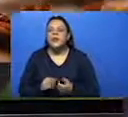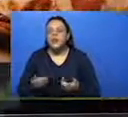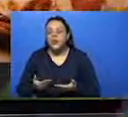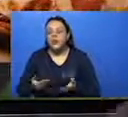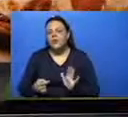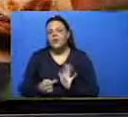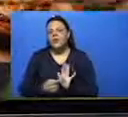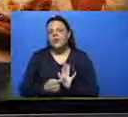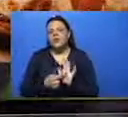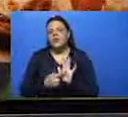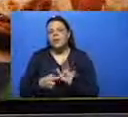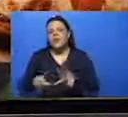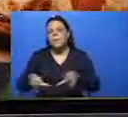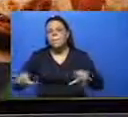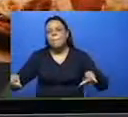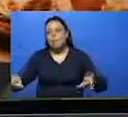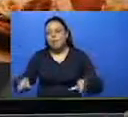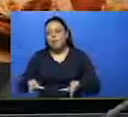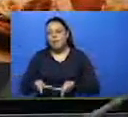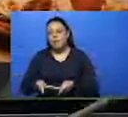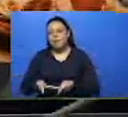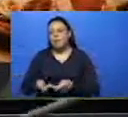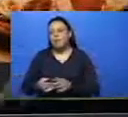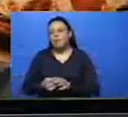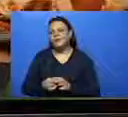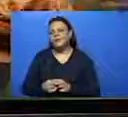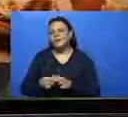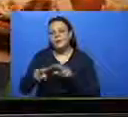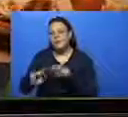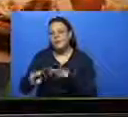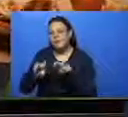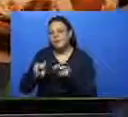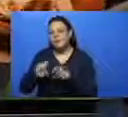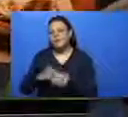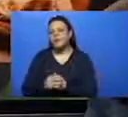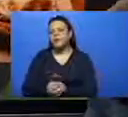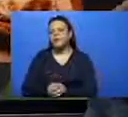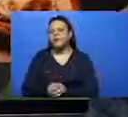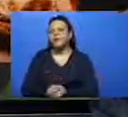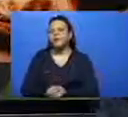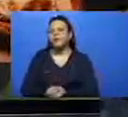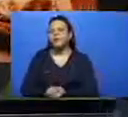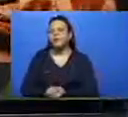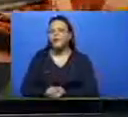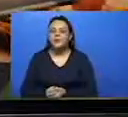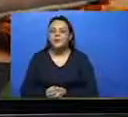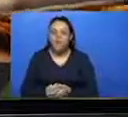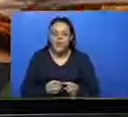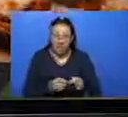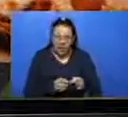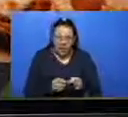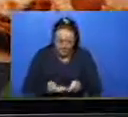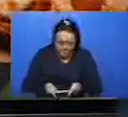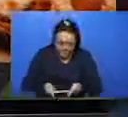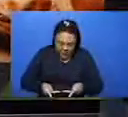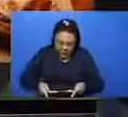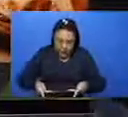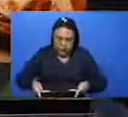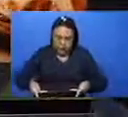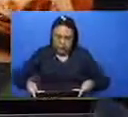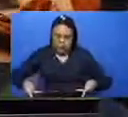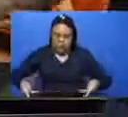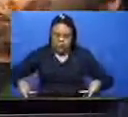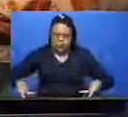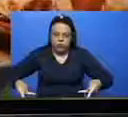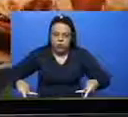caso será uma pizza. Observem, a circunferência é